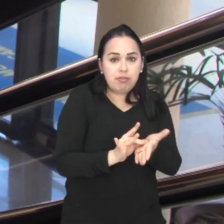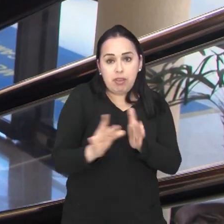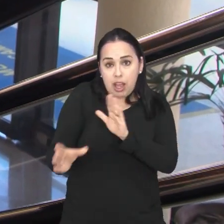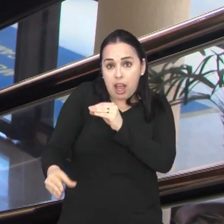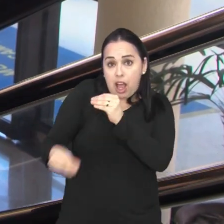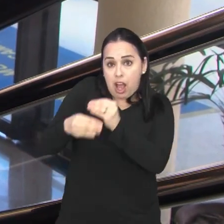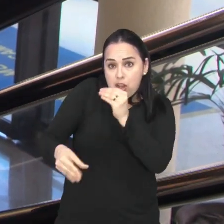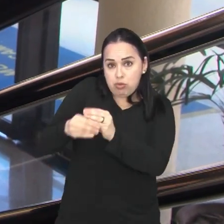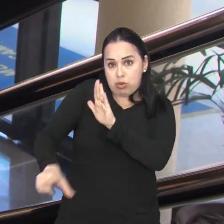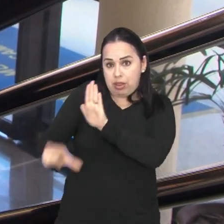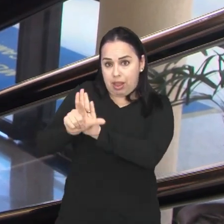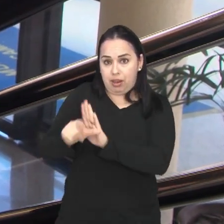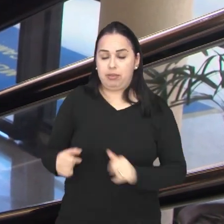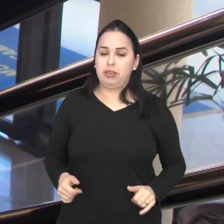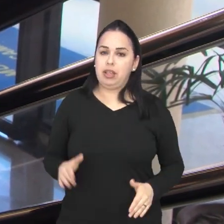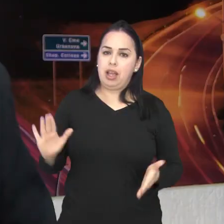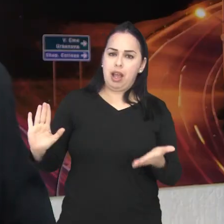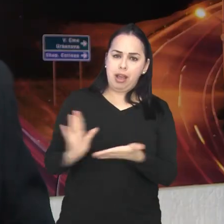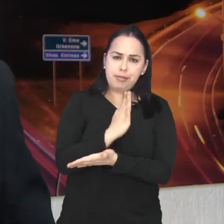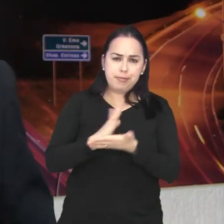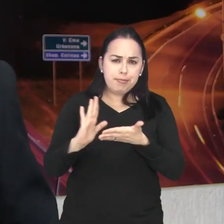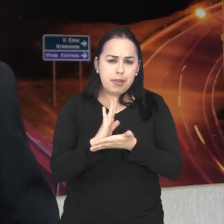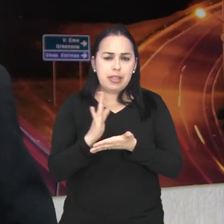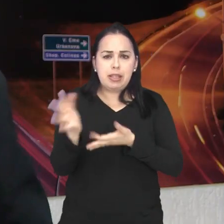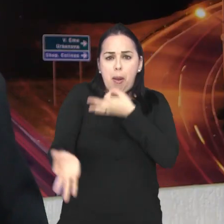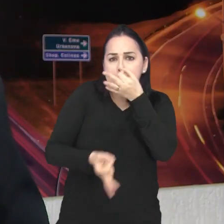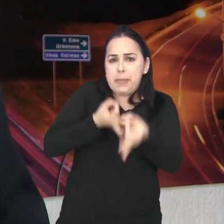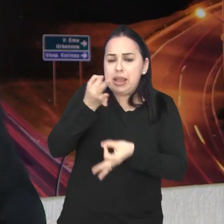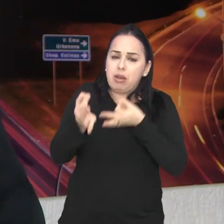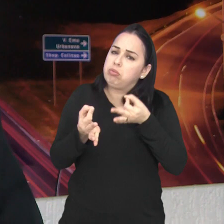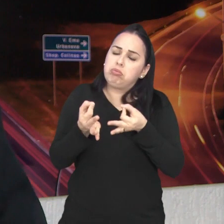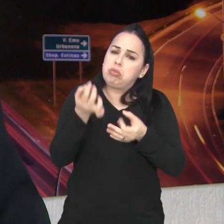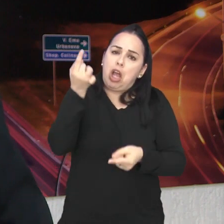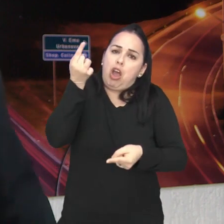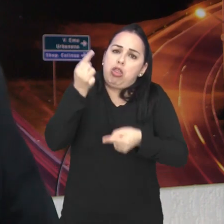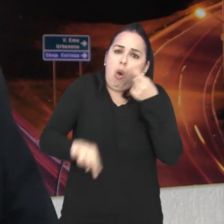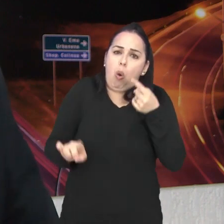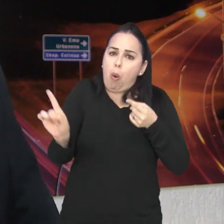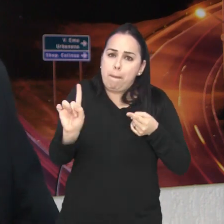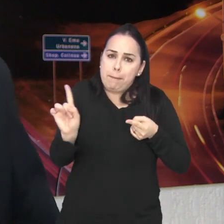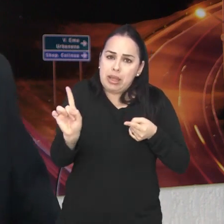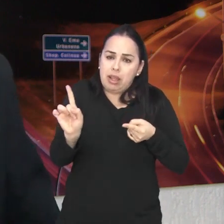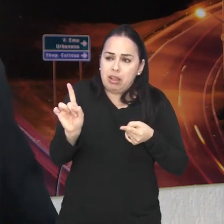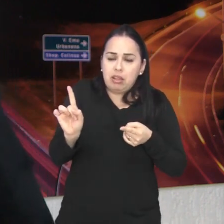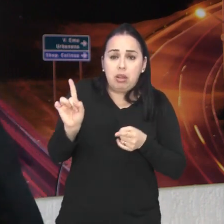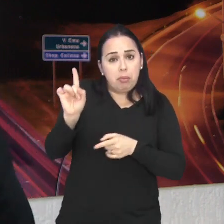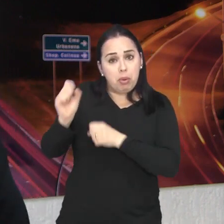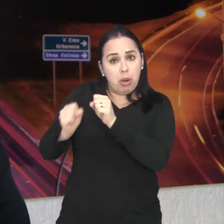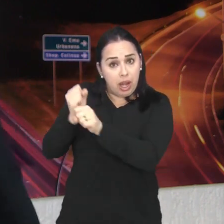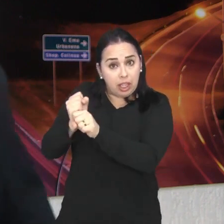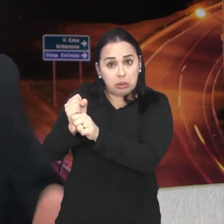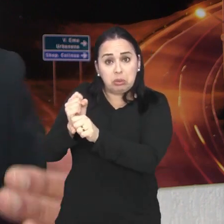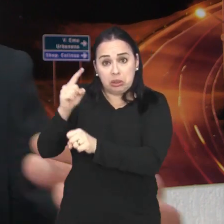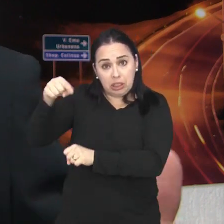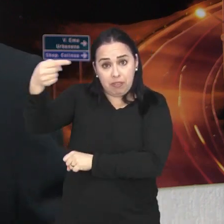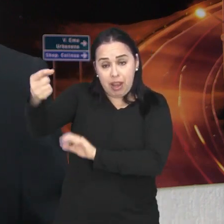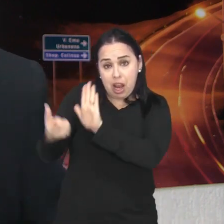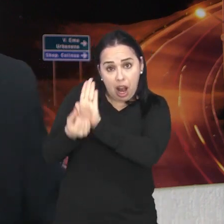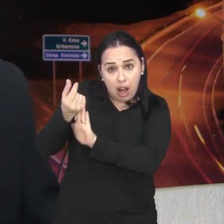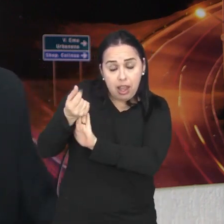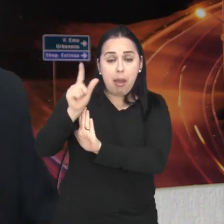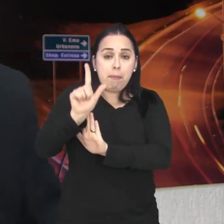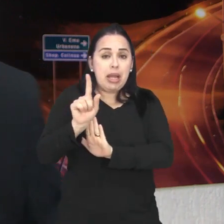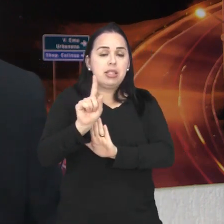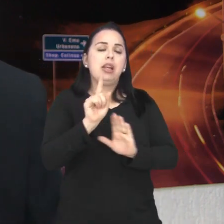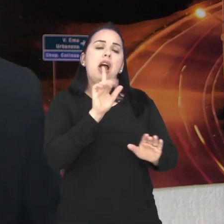serão incorporados ao projeto da LOA. Muitas vezes a gente faz uma sugestão que não é exatamente entra naquele ano, mas entra em outros